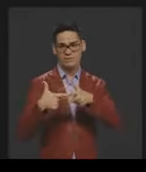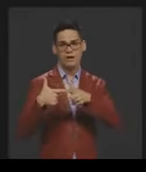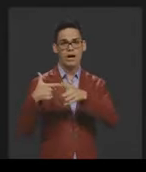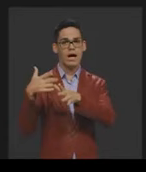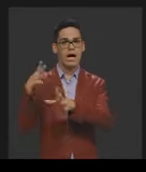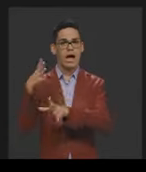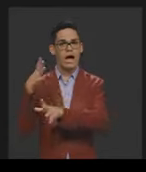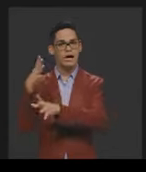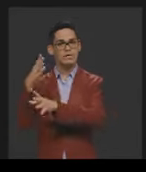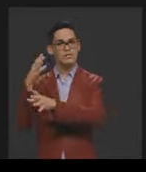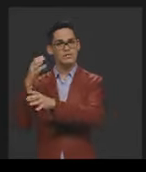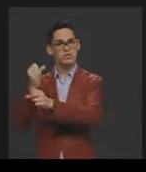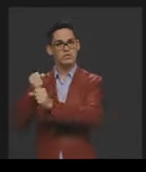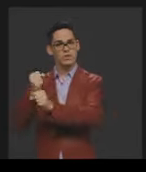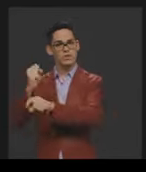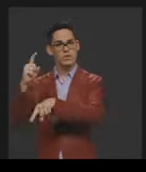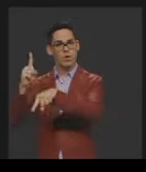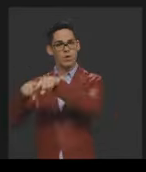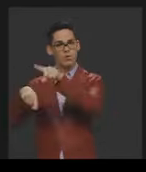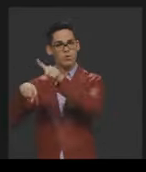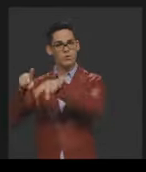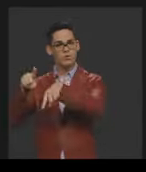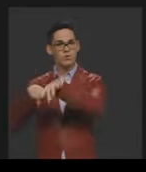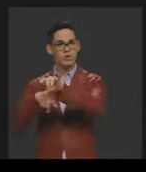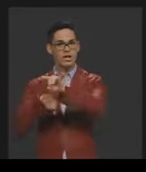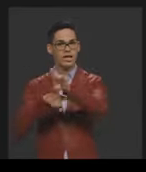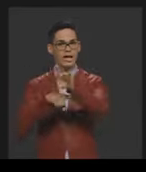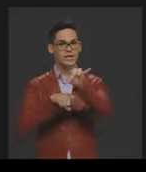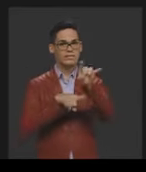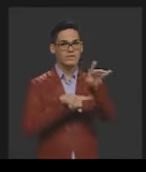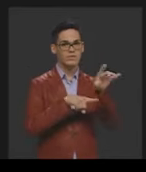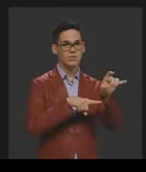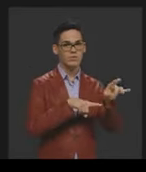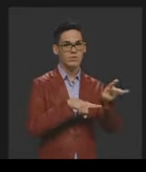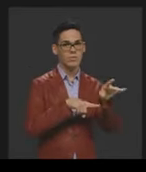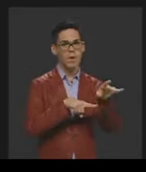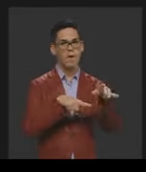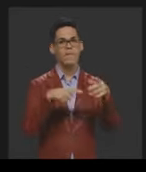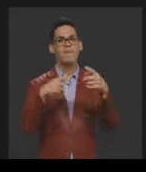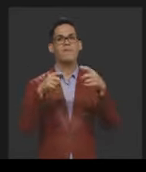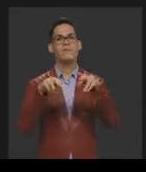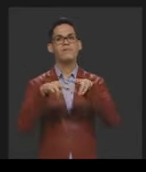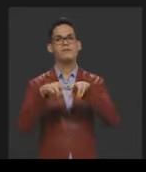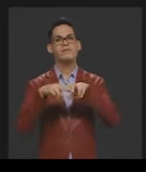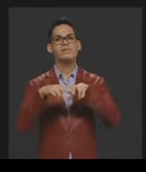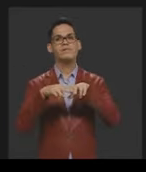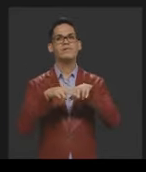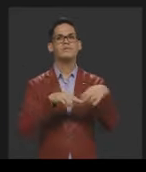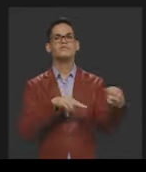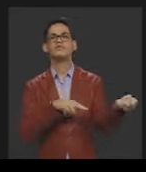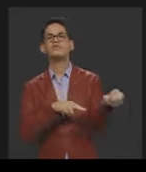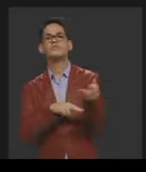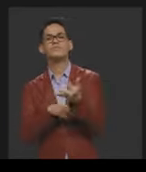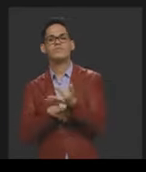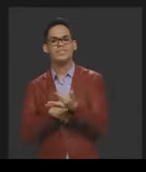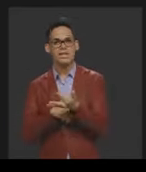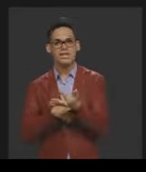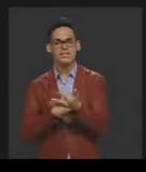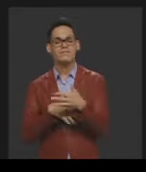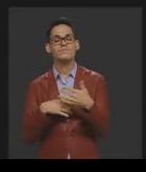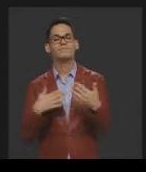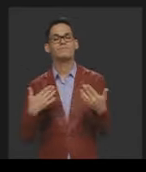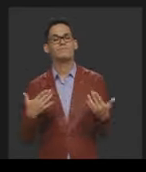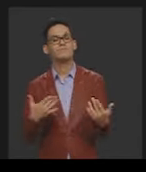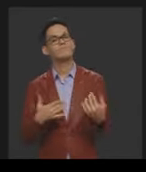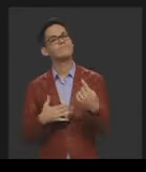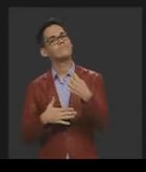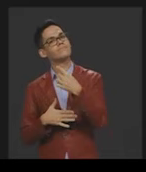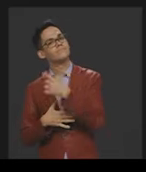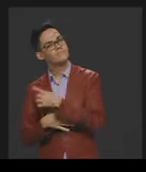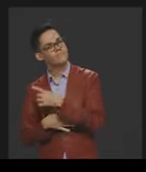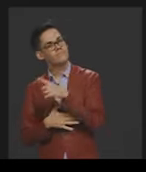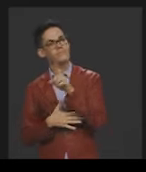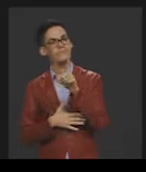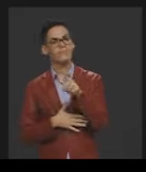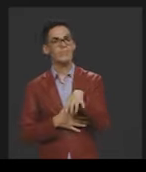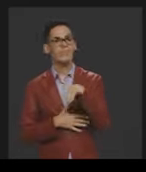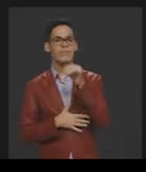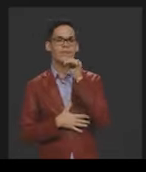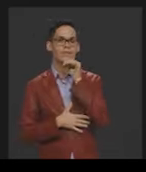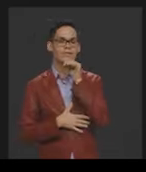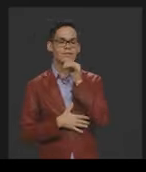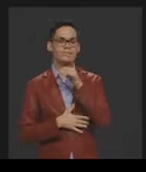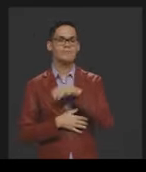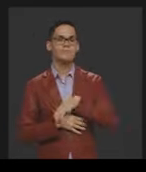dos produtos de cada valor pelo seu respectivo peso. No caso daquela situação ali, o